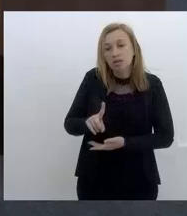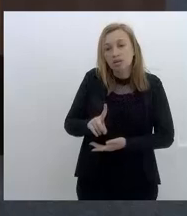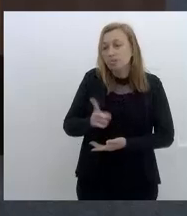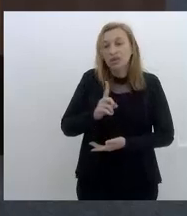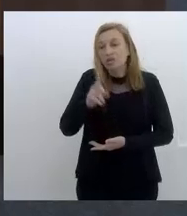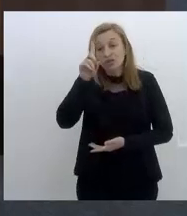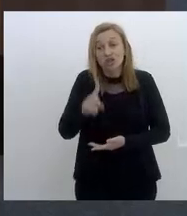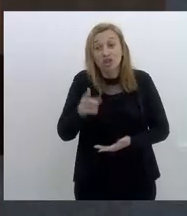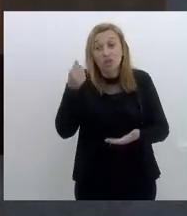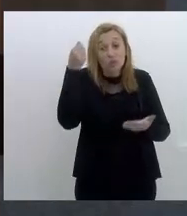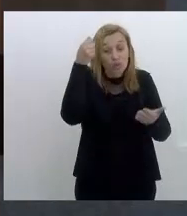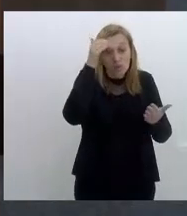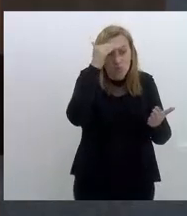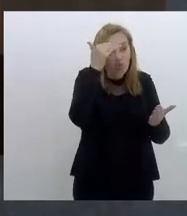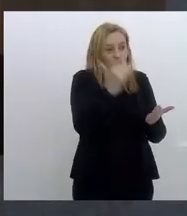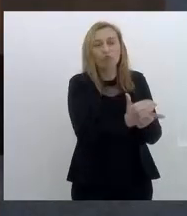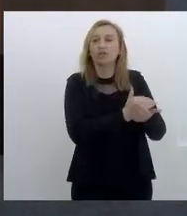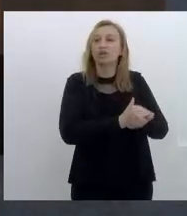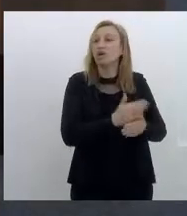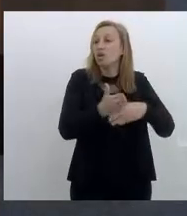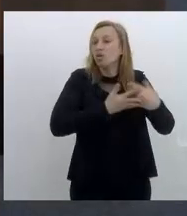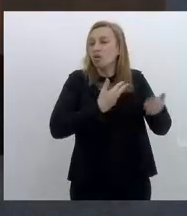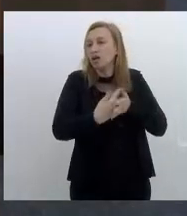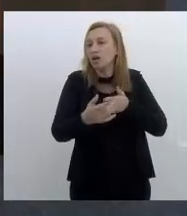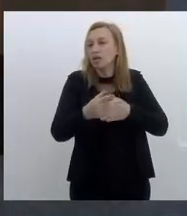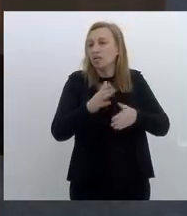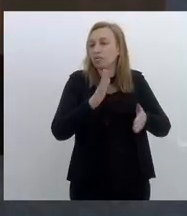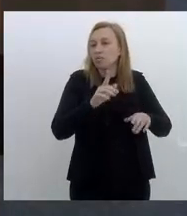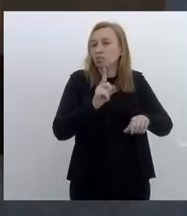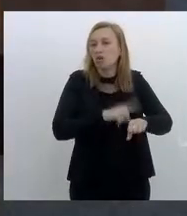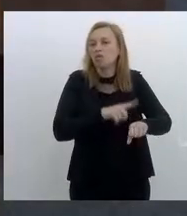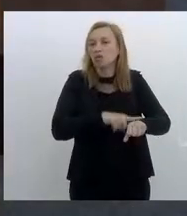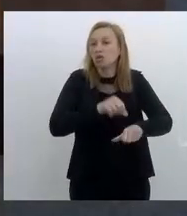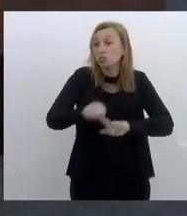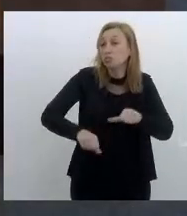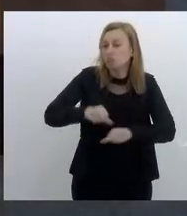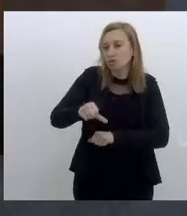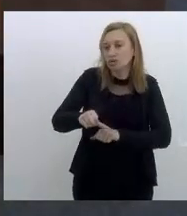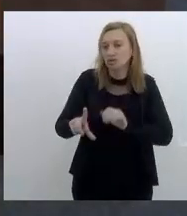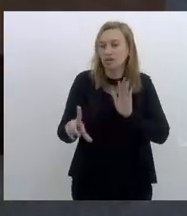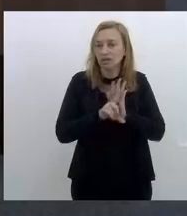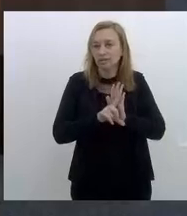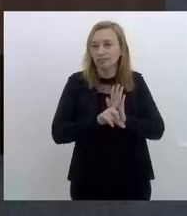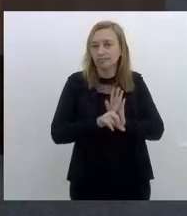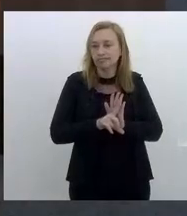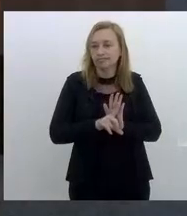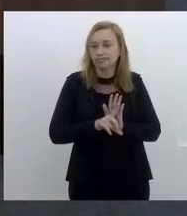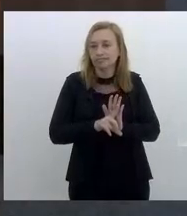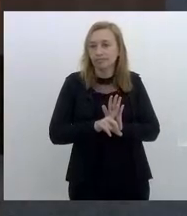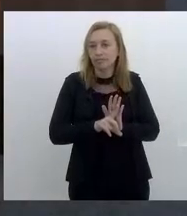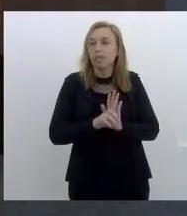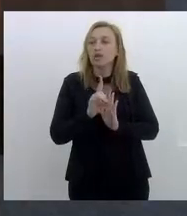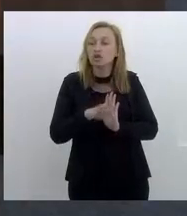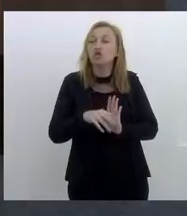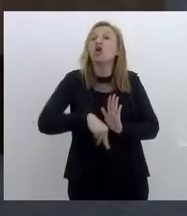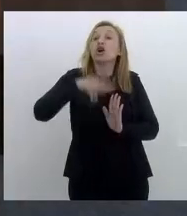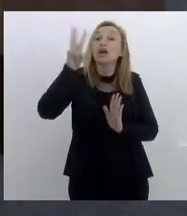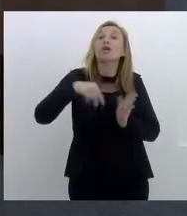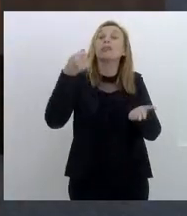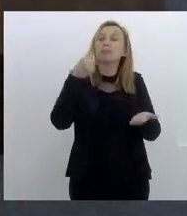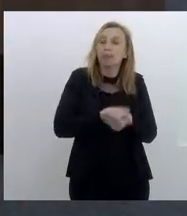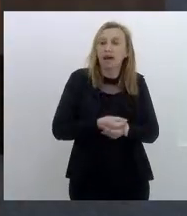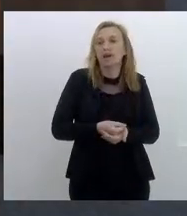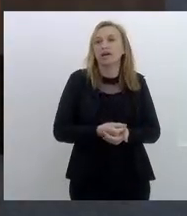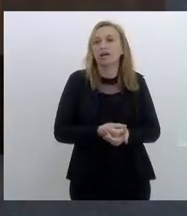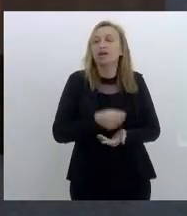que não são direitos garantidos Por que a qualquer momento tem uma mudança tem uma lei e só quem paga a conta